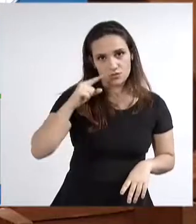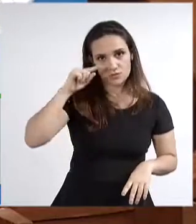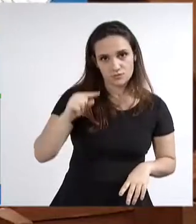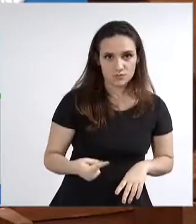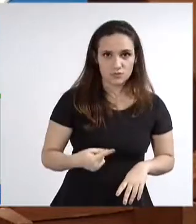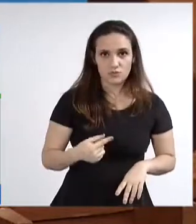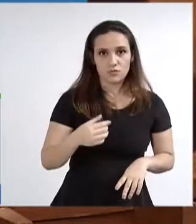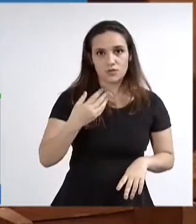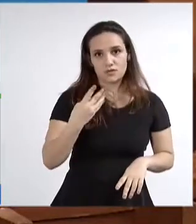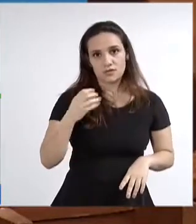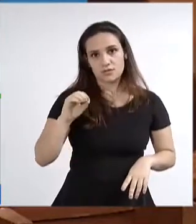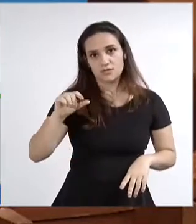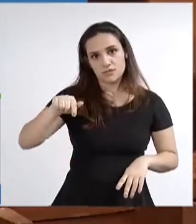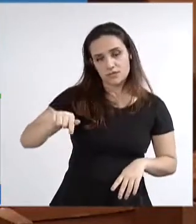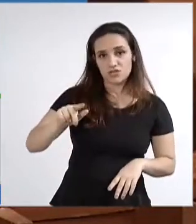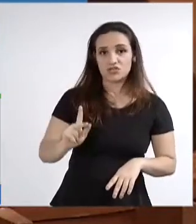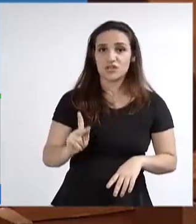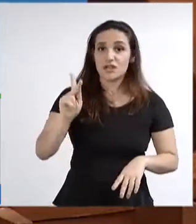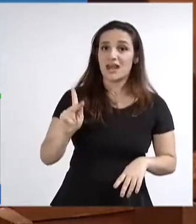1.462.407 quilos de drogas.